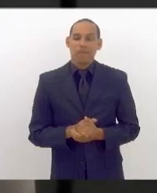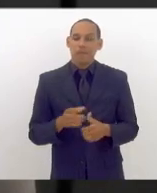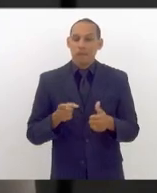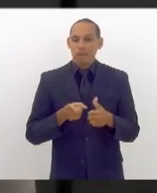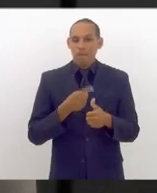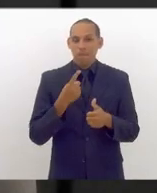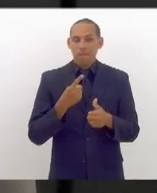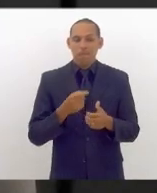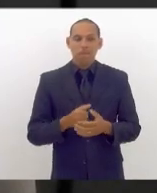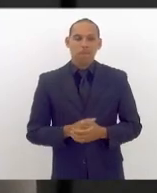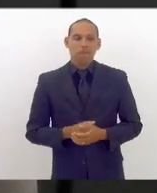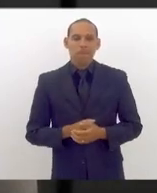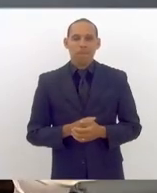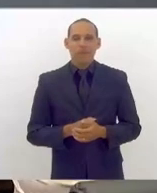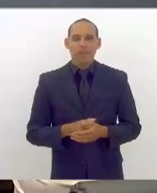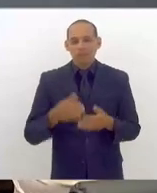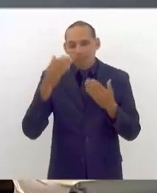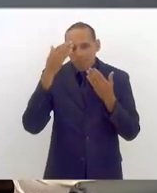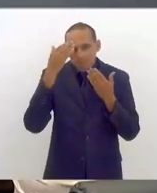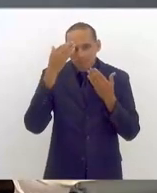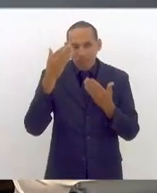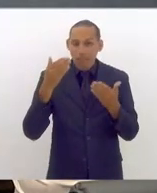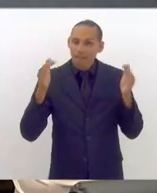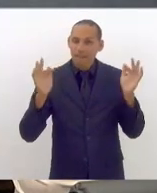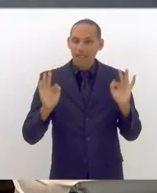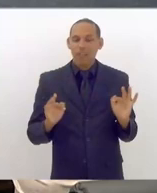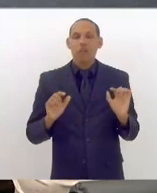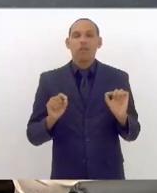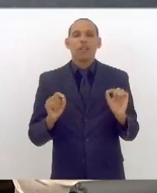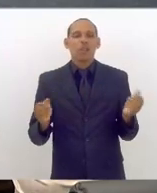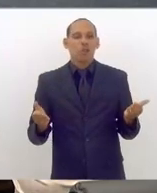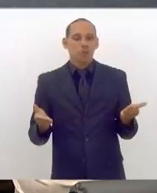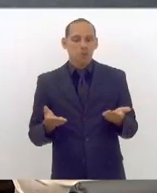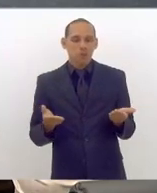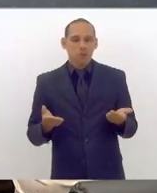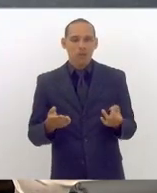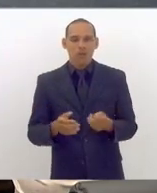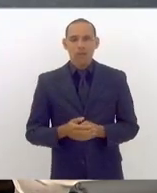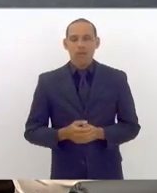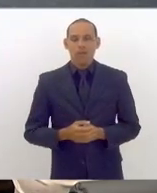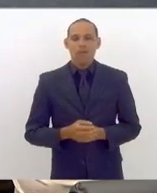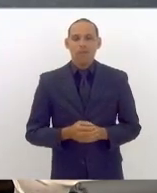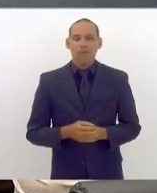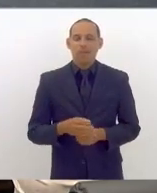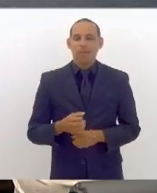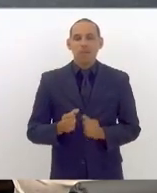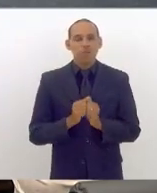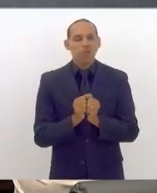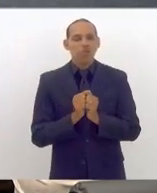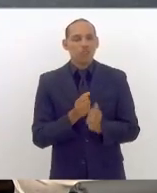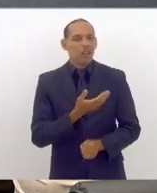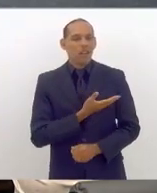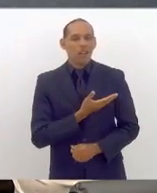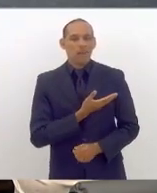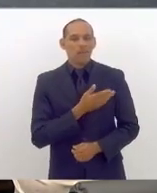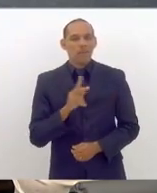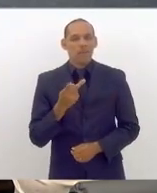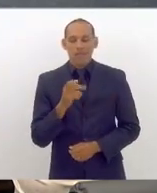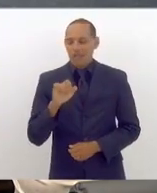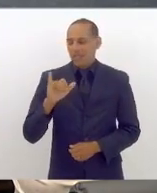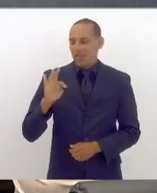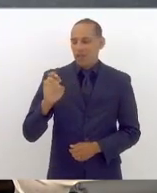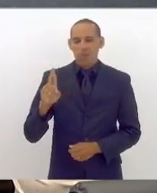grata felicidade de estar no dia de hoje aqui com um grande amigo Heitor Dália